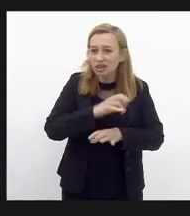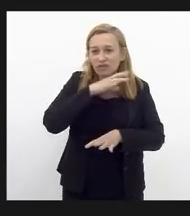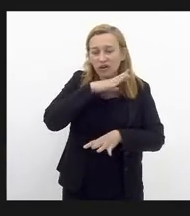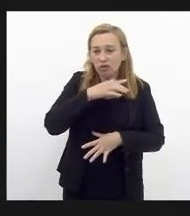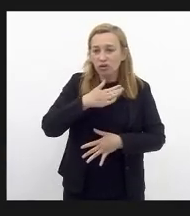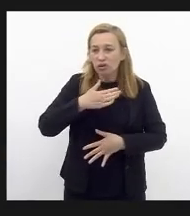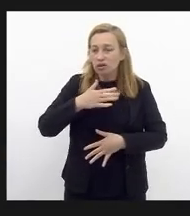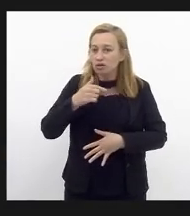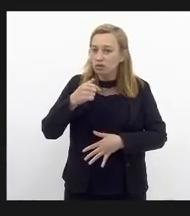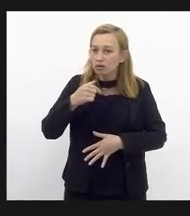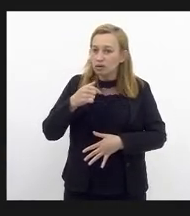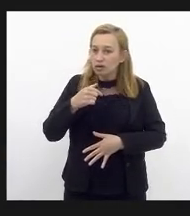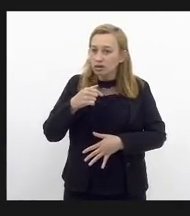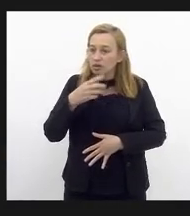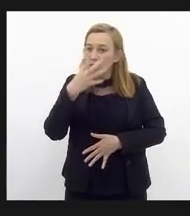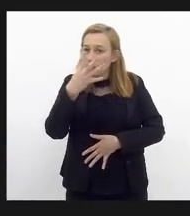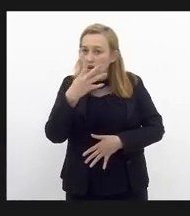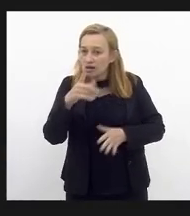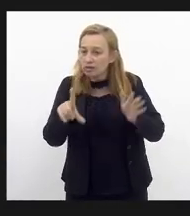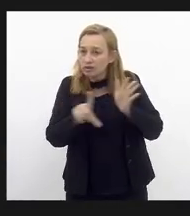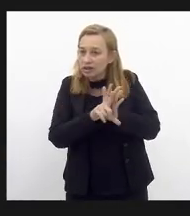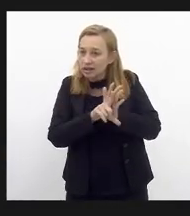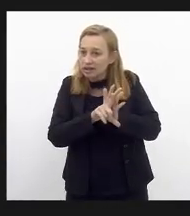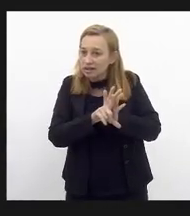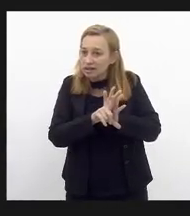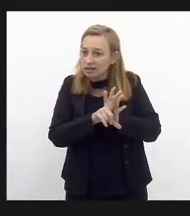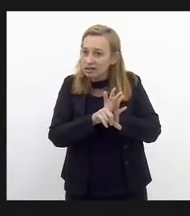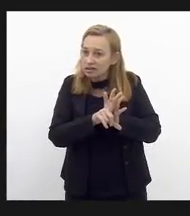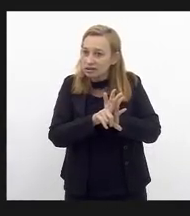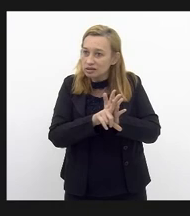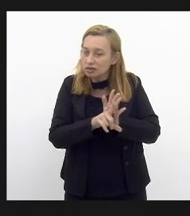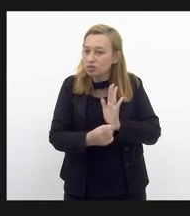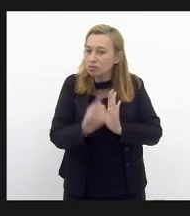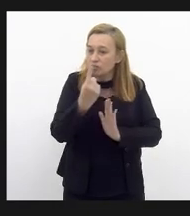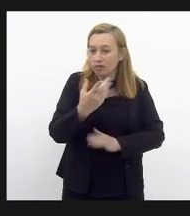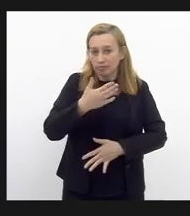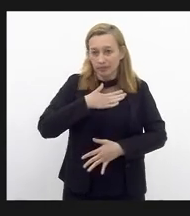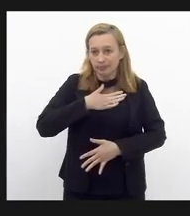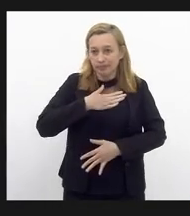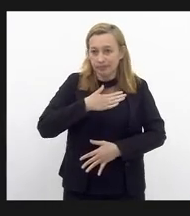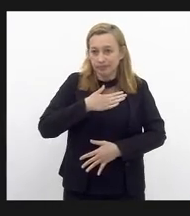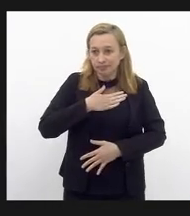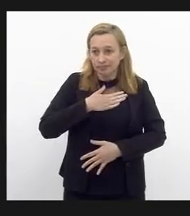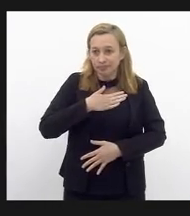estava, quatro leis, entre elas, uma que é de minha autoria,